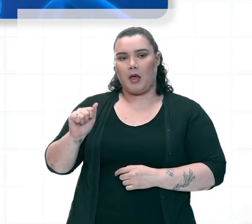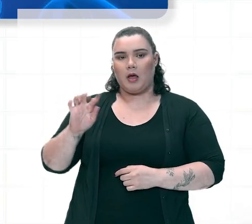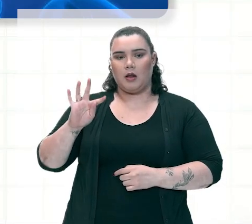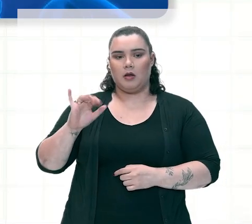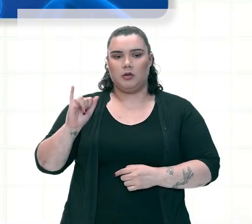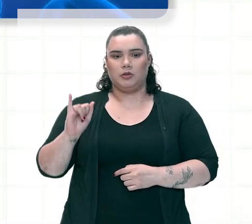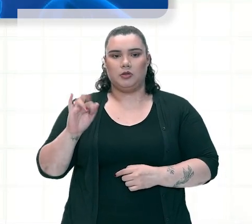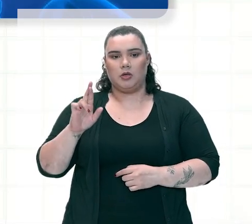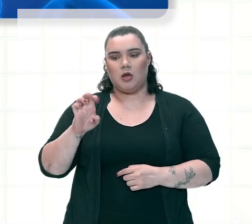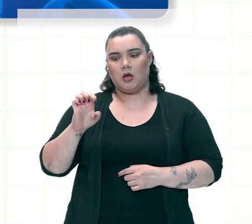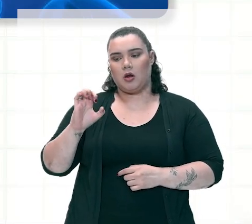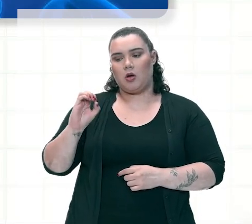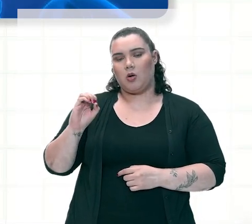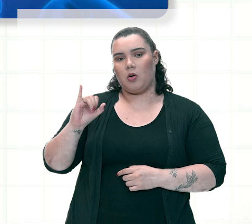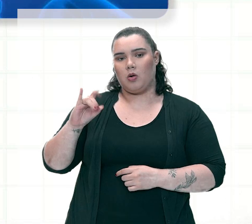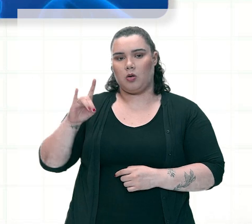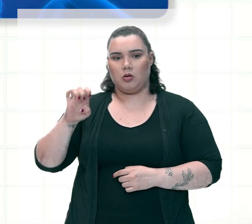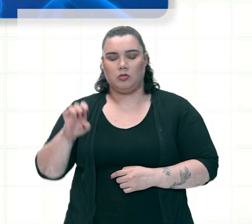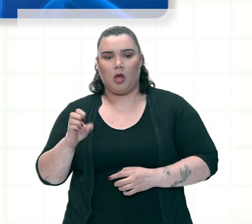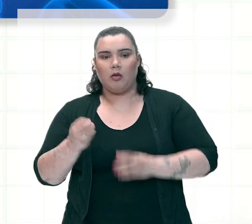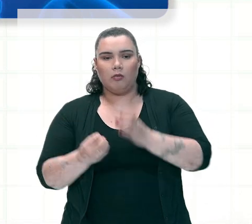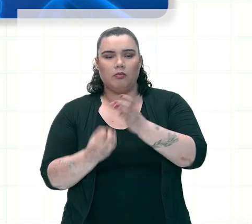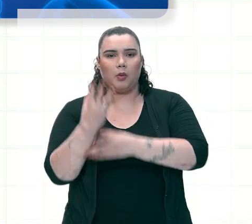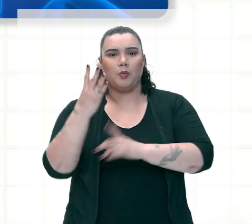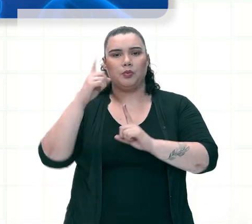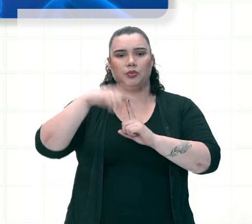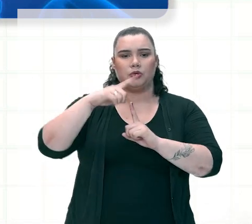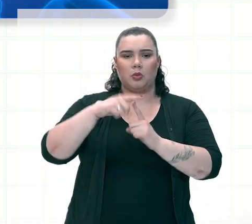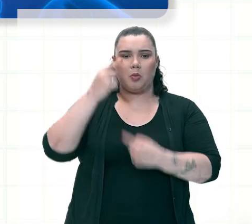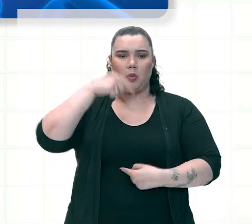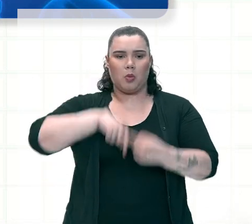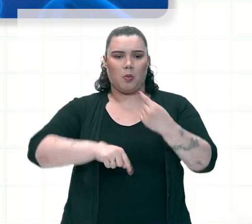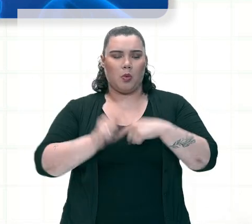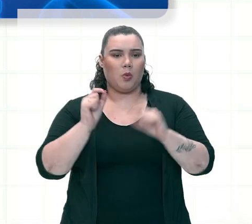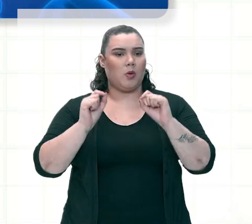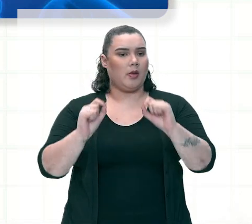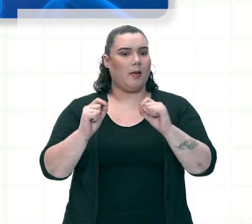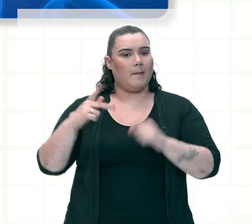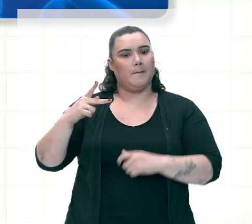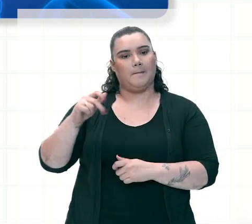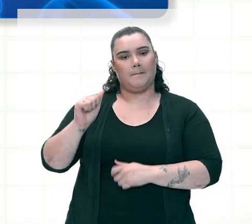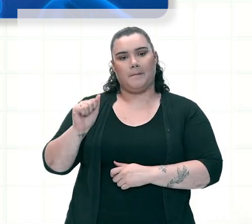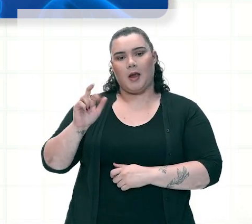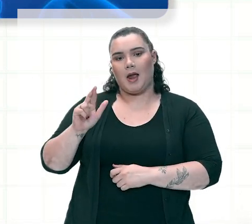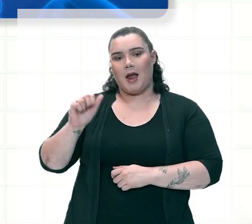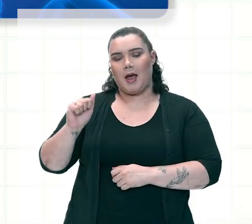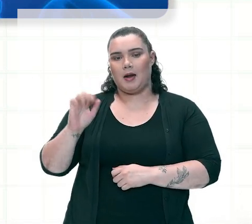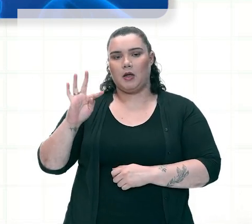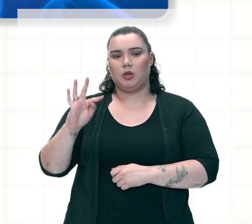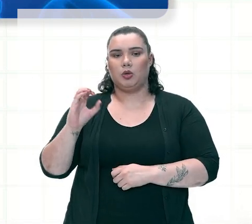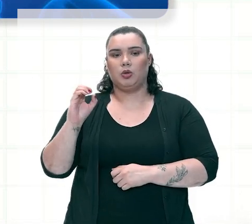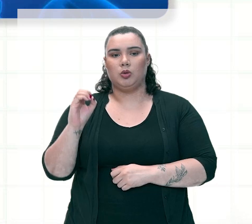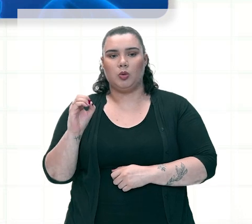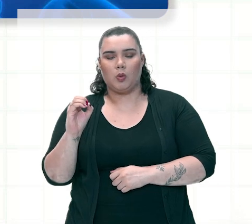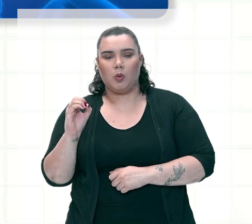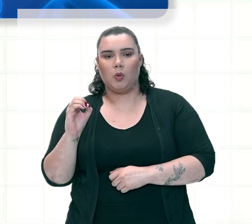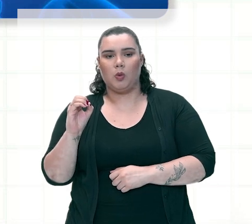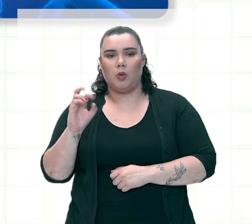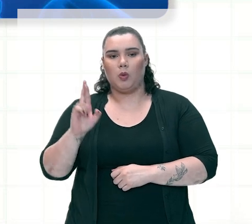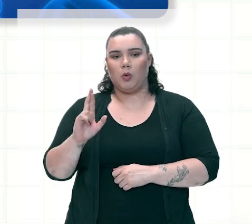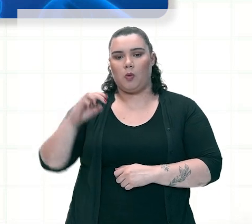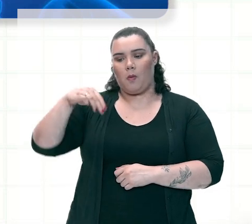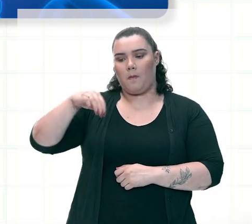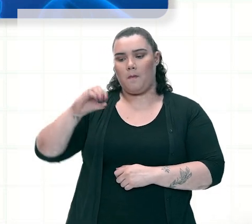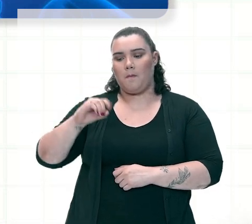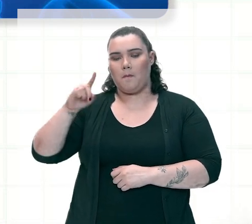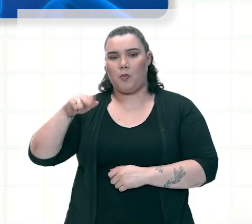A paratireoide, ela produz o paratormônio, que é um hormônio que faz com que os níveis de cálcio se